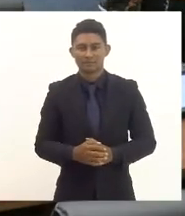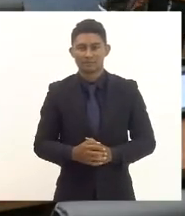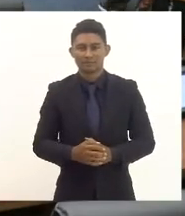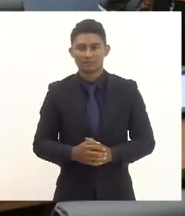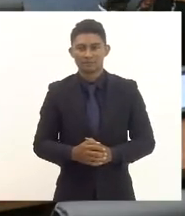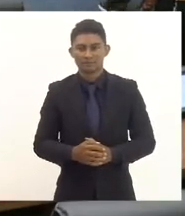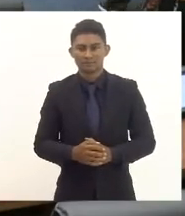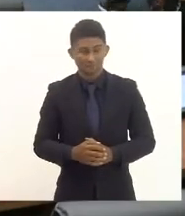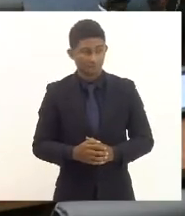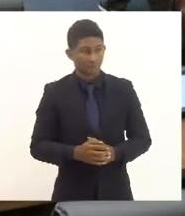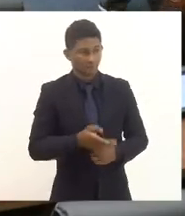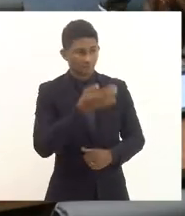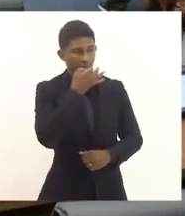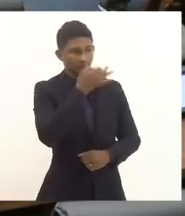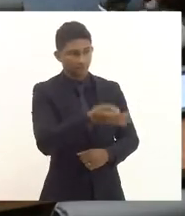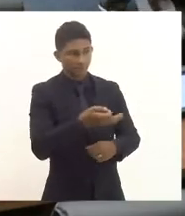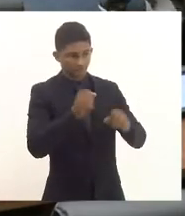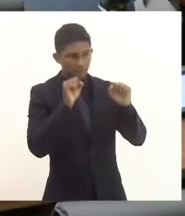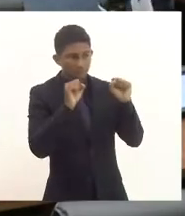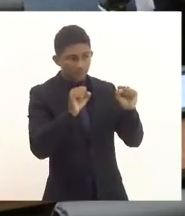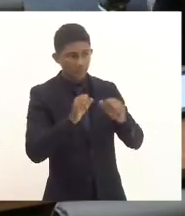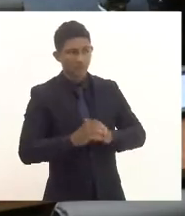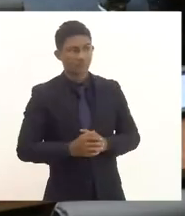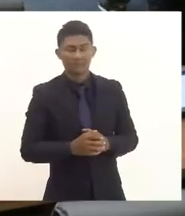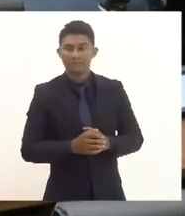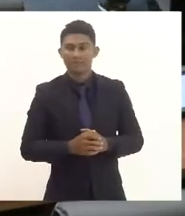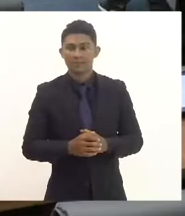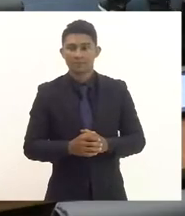a emitir o parecer presente e